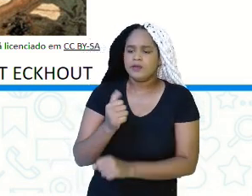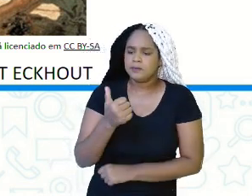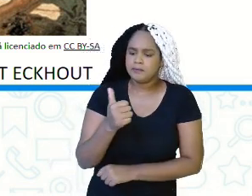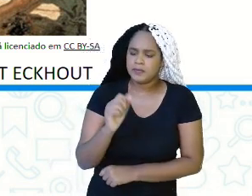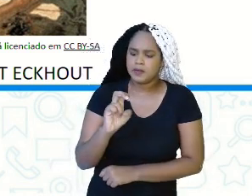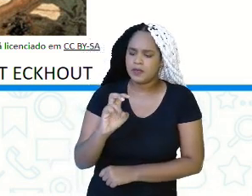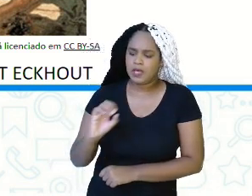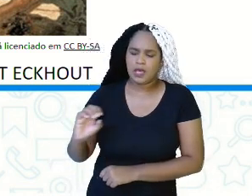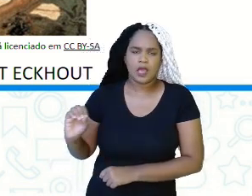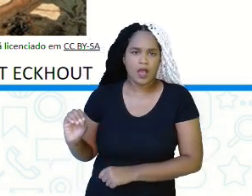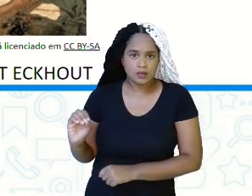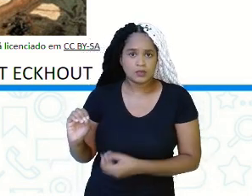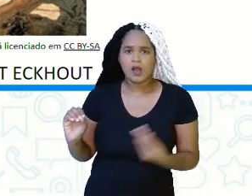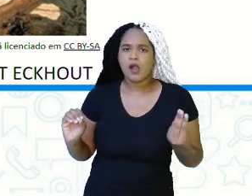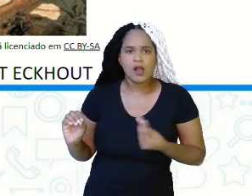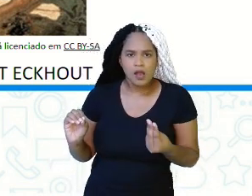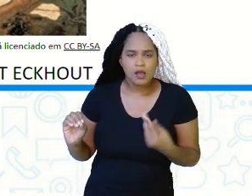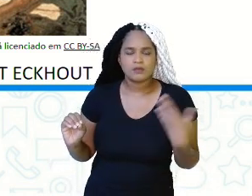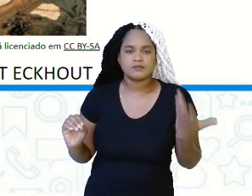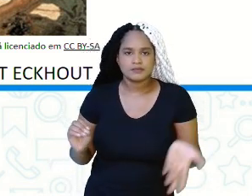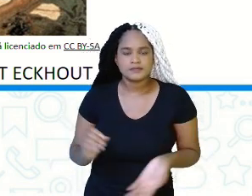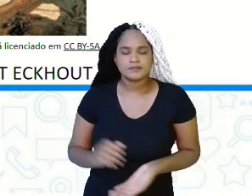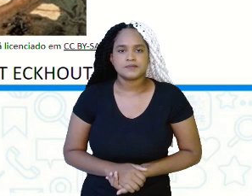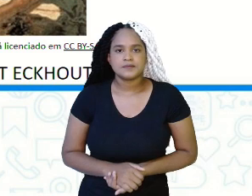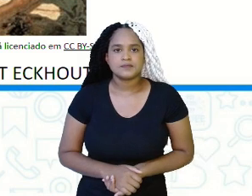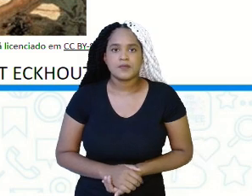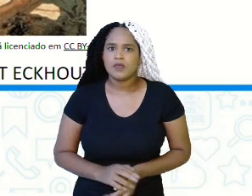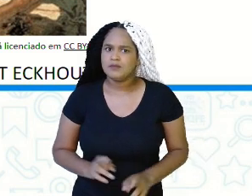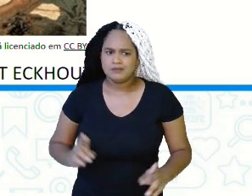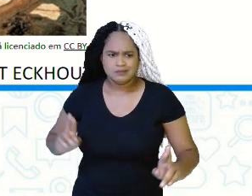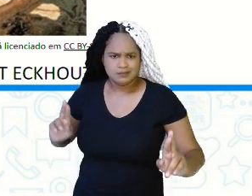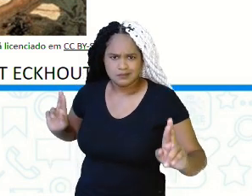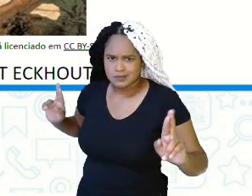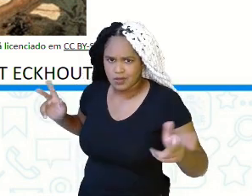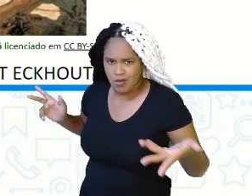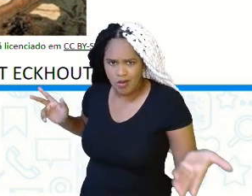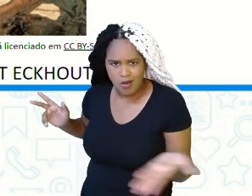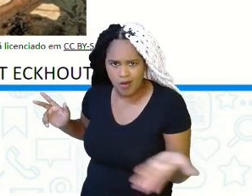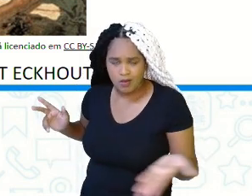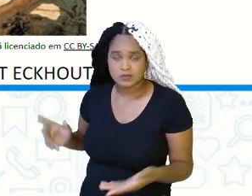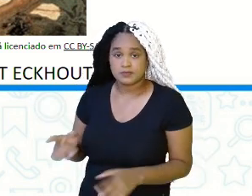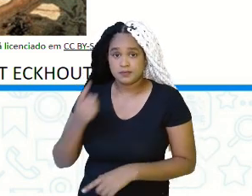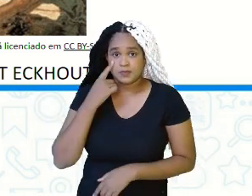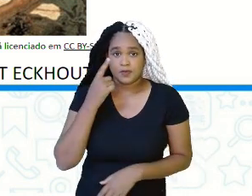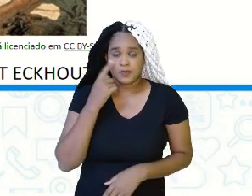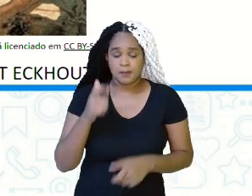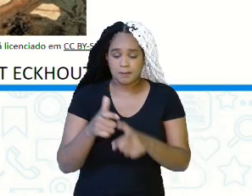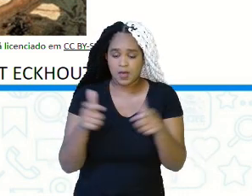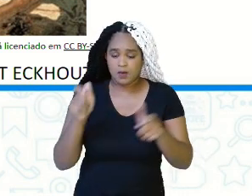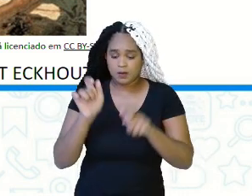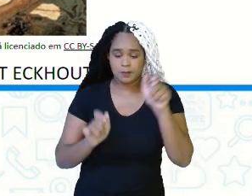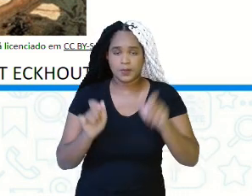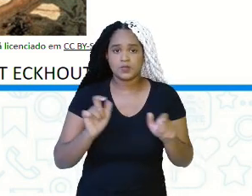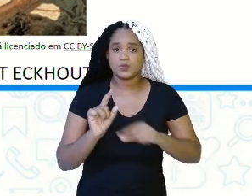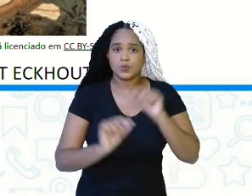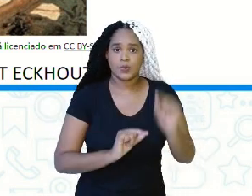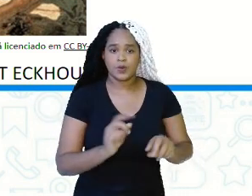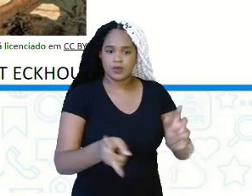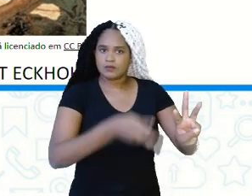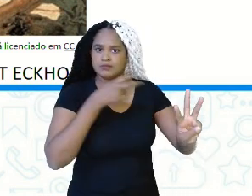atrás. Então, que era totalmente diferente, né? A maioria das pessoas que existiam aqui eram